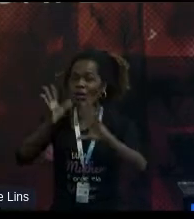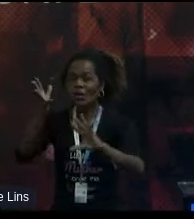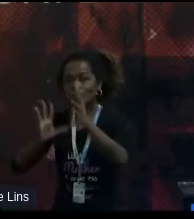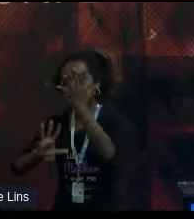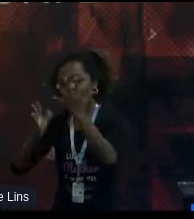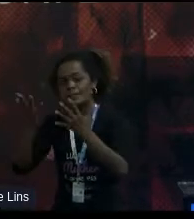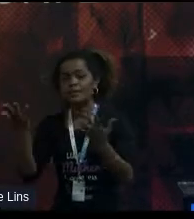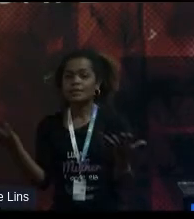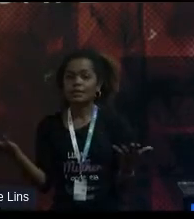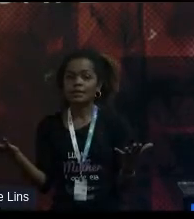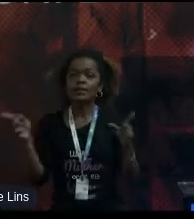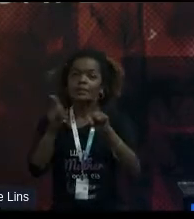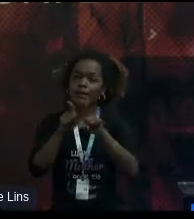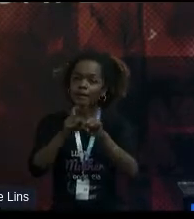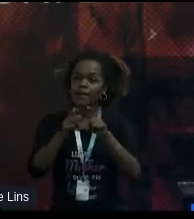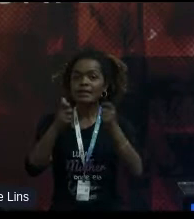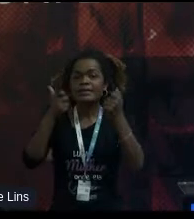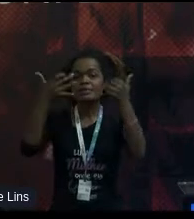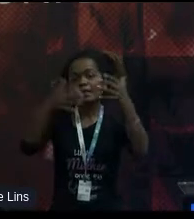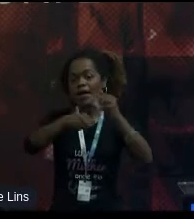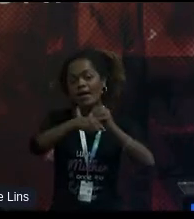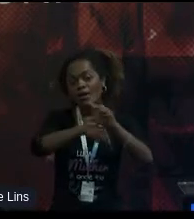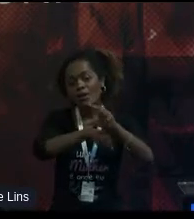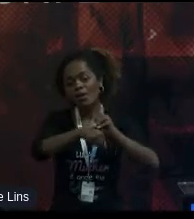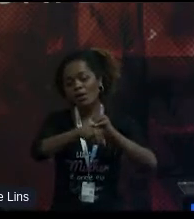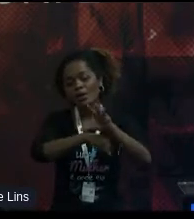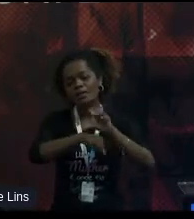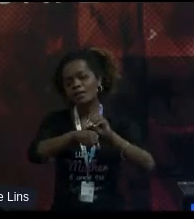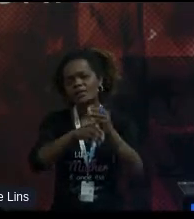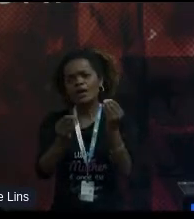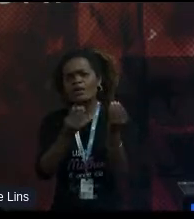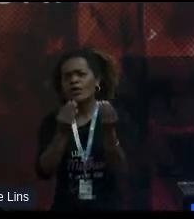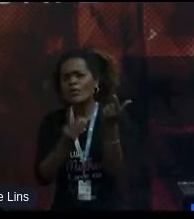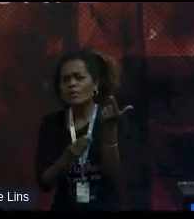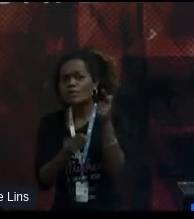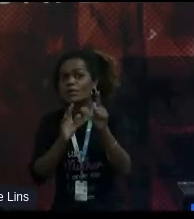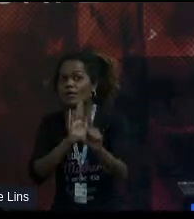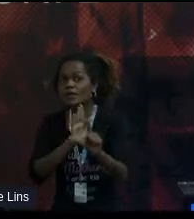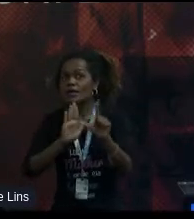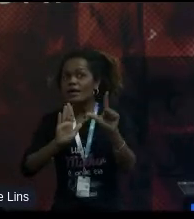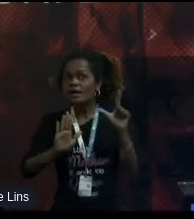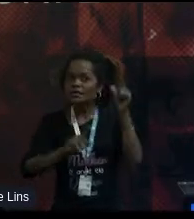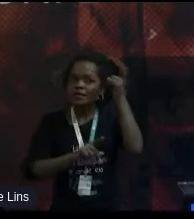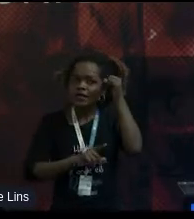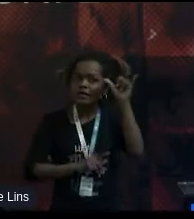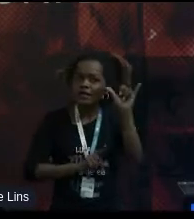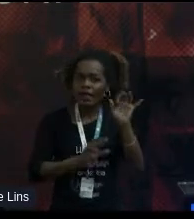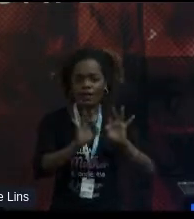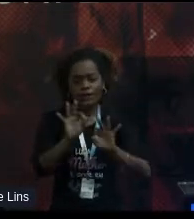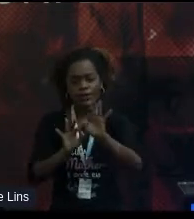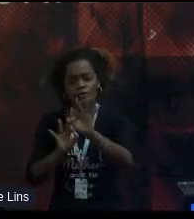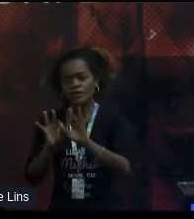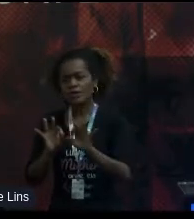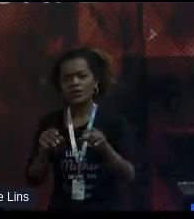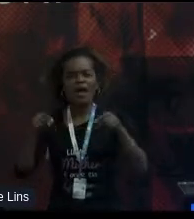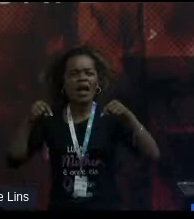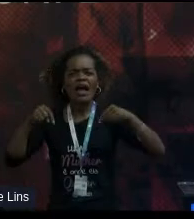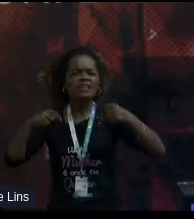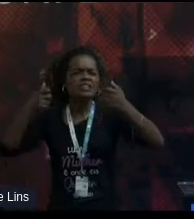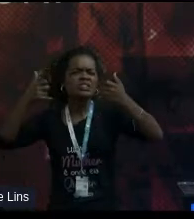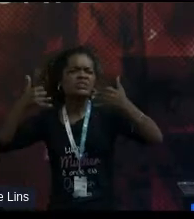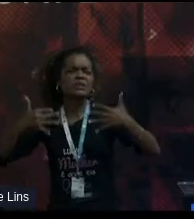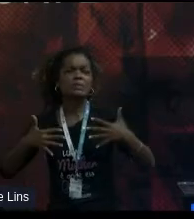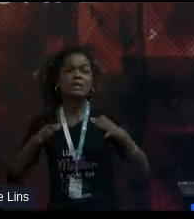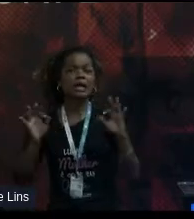ali algumas recomendações sobre como evitá-los ou corrigi-los. E o que, que a gente não vai contemplar, o que está fora